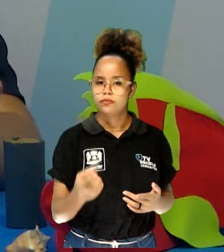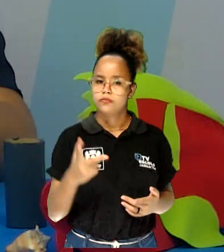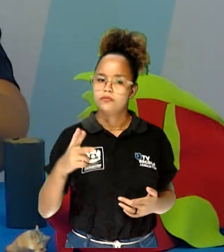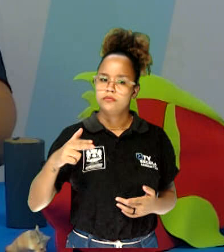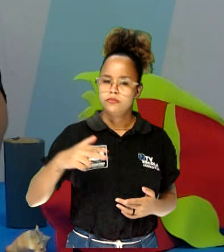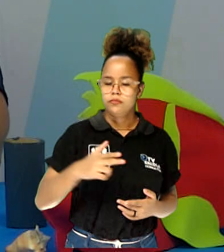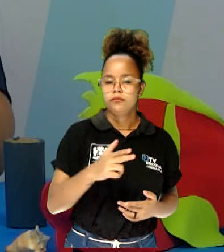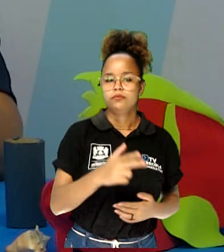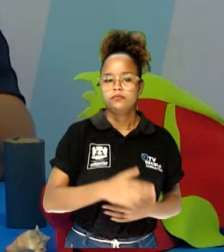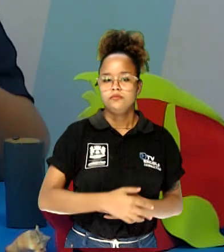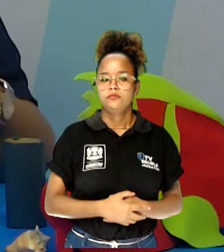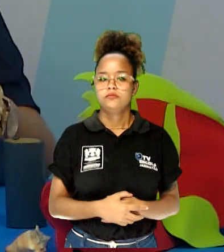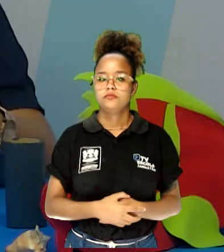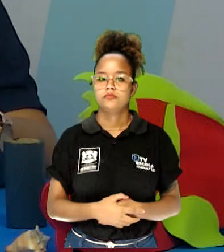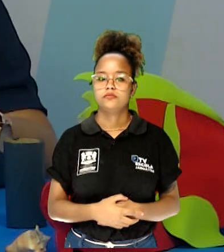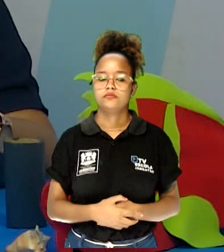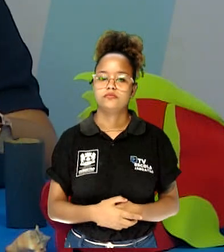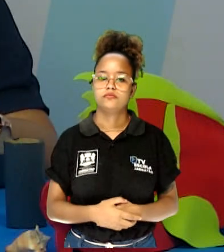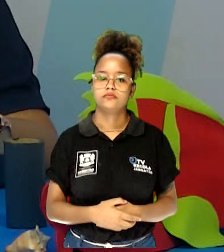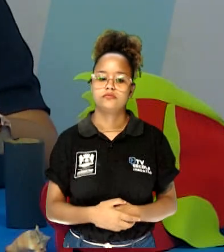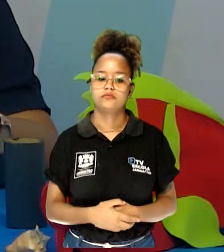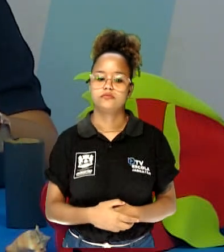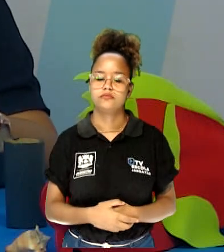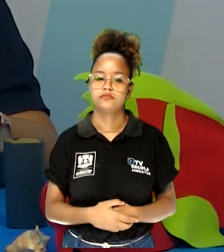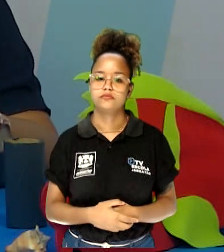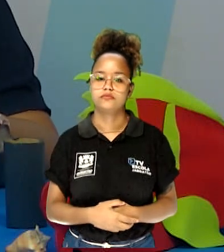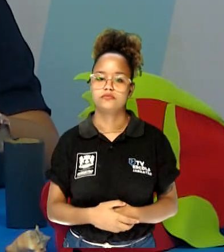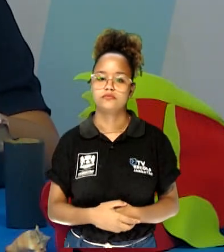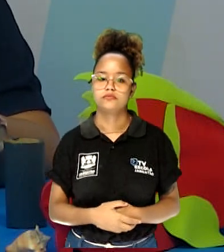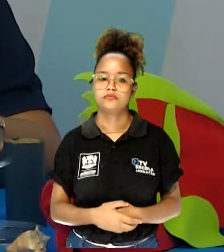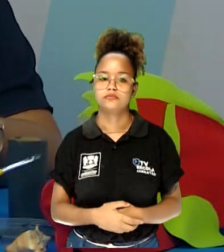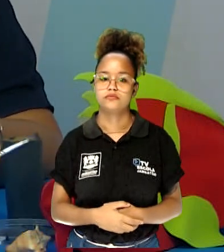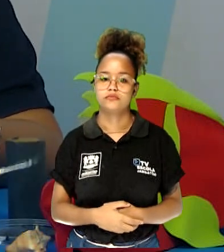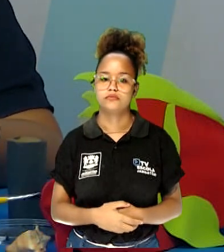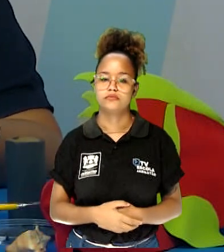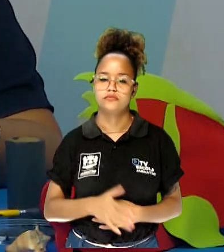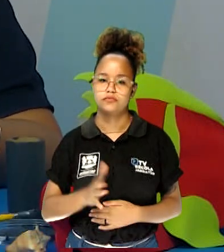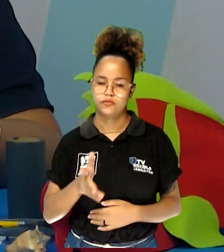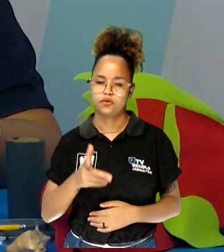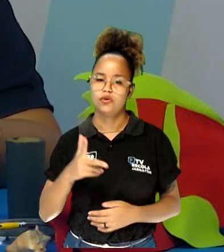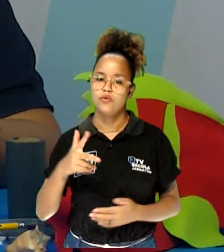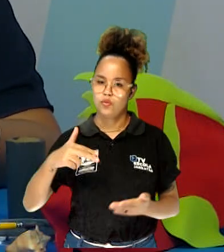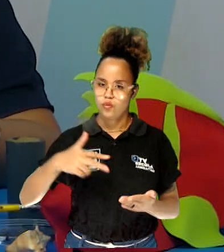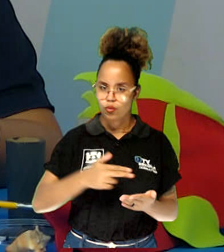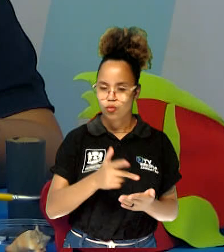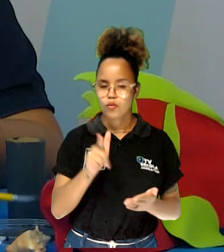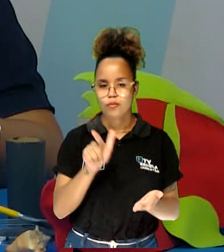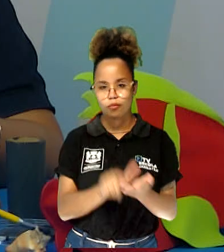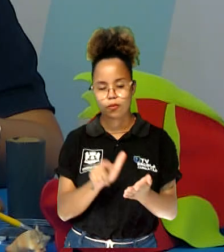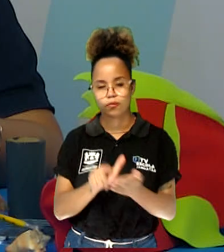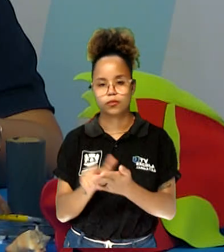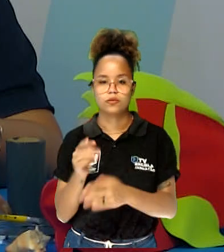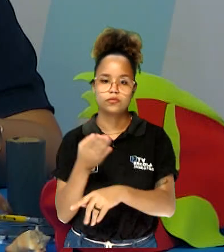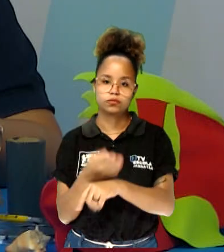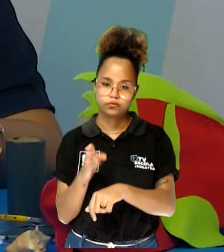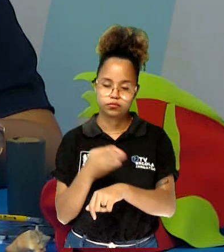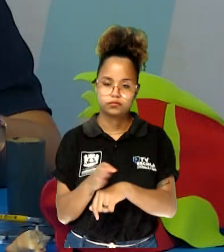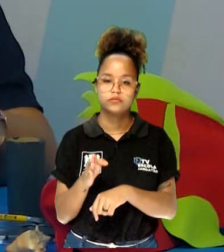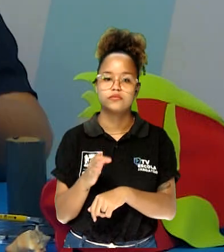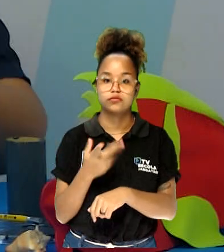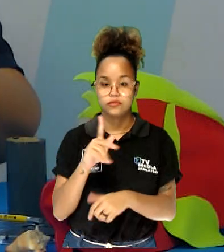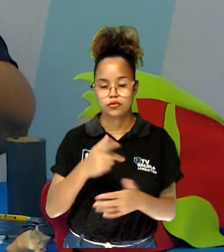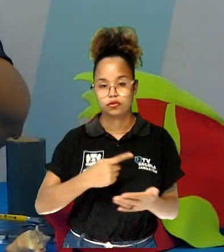nós recortamos do papelzinho branco que você tem, do seu caderno,